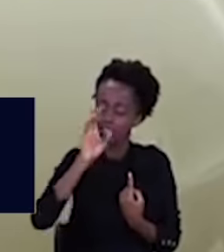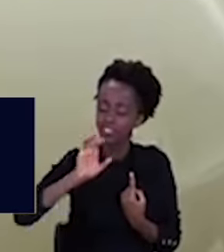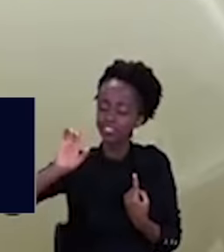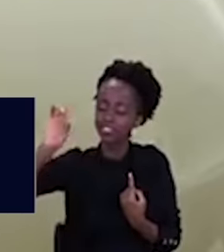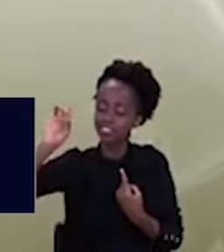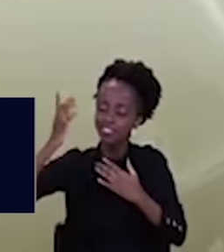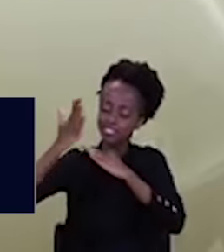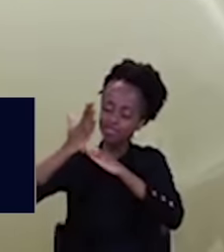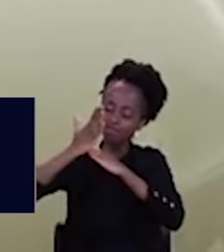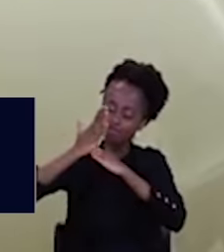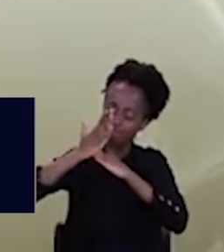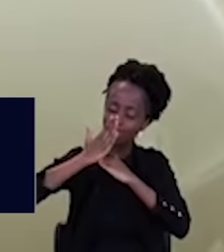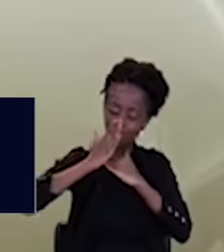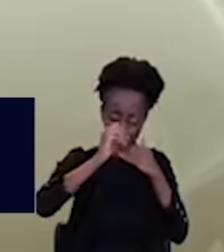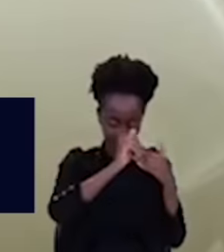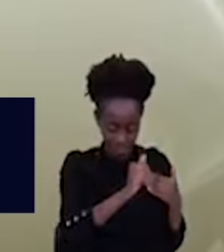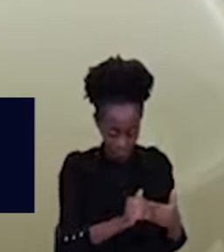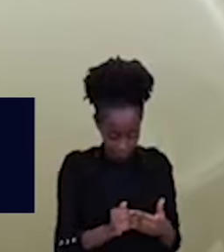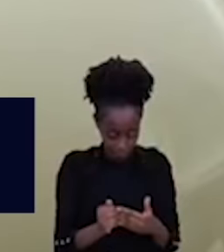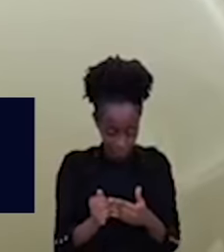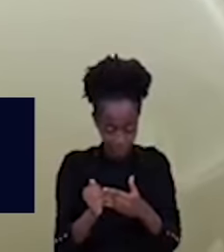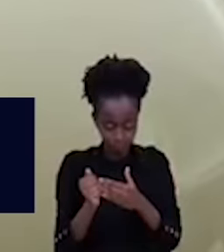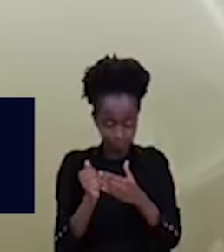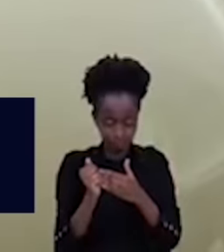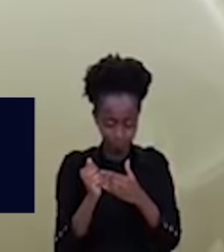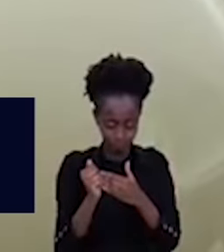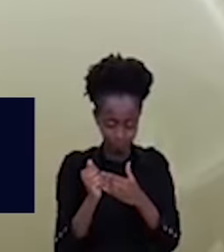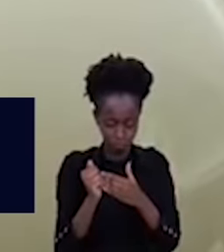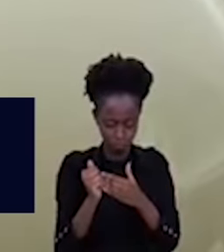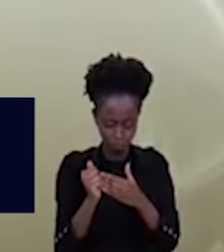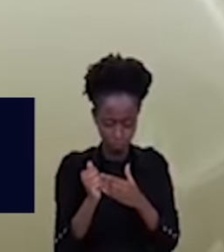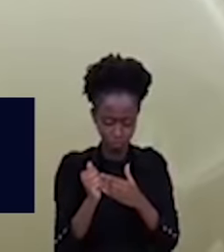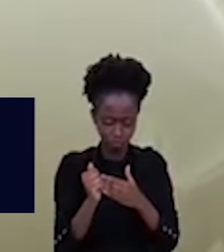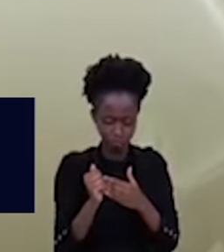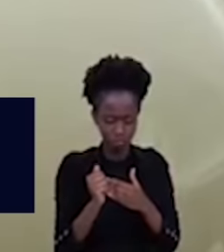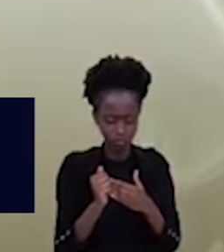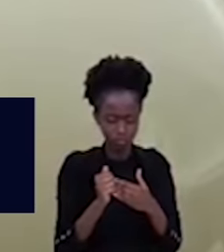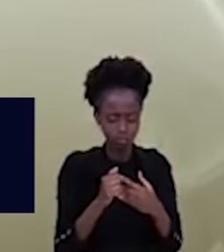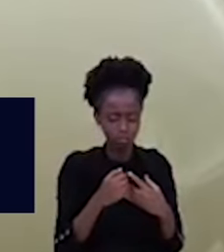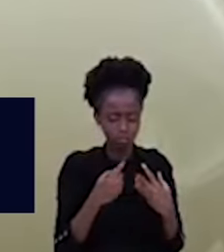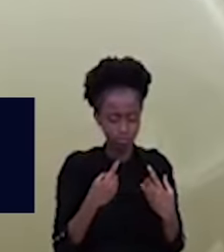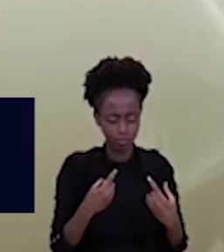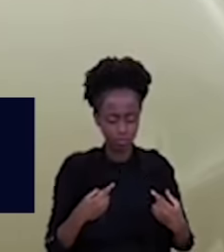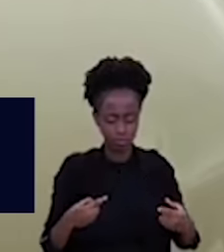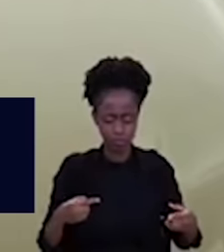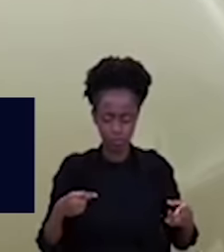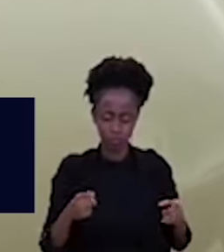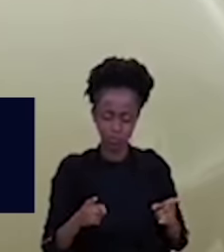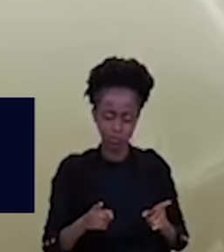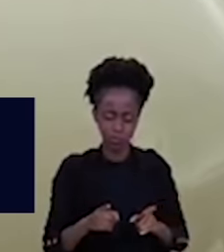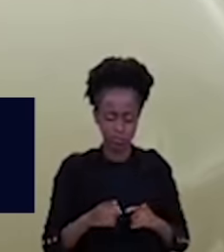eu vi que a tua mão, no meio da aflição me conduzia, no meio da aflição me